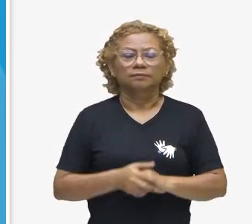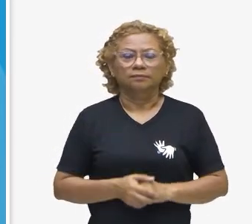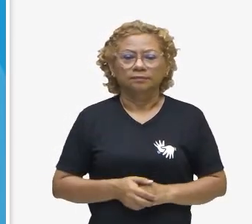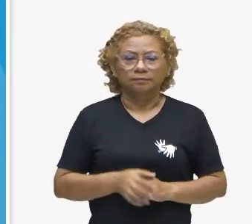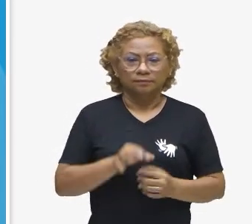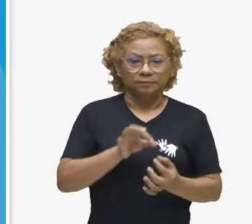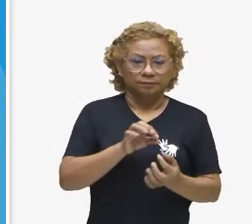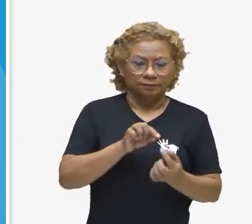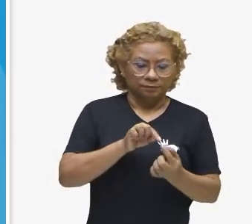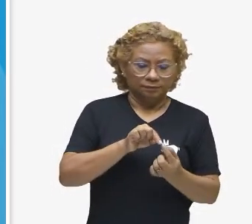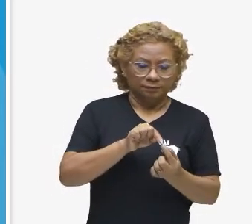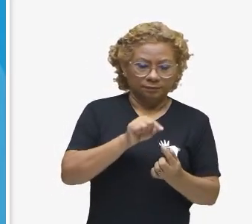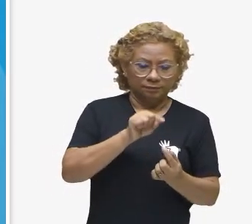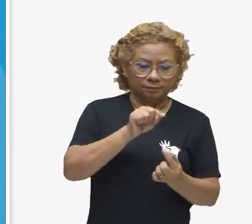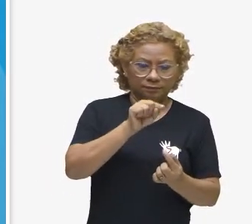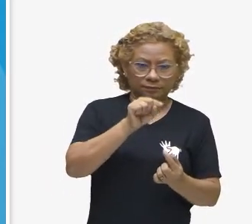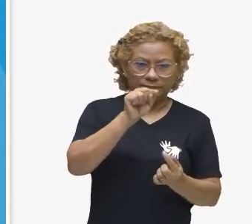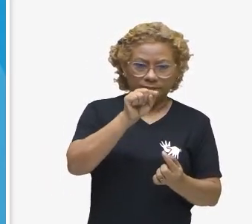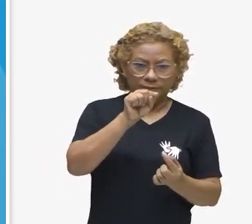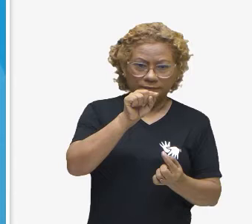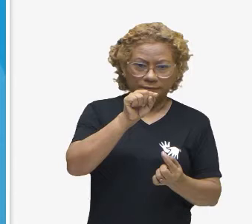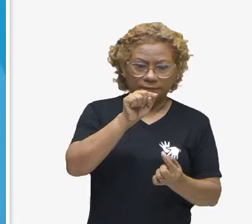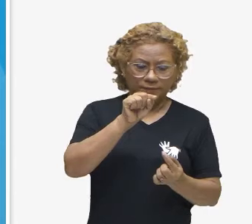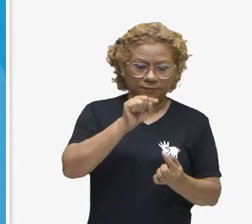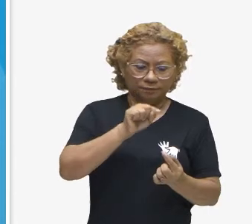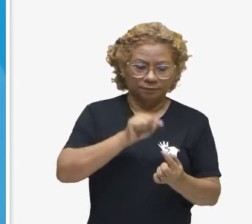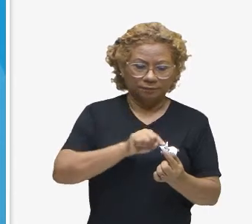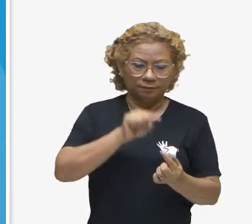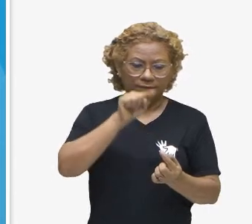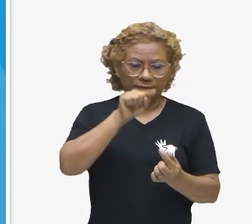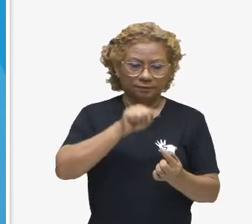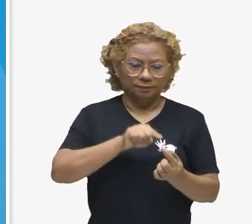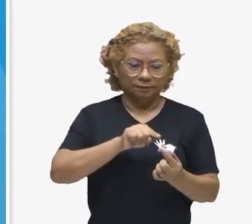descemos um pouco mais ele. E o que a gente tem?